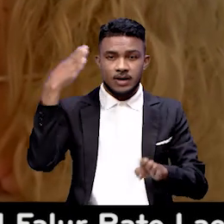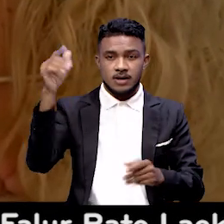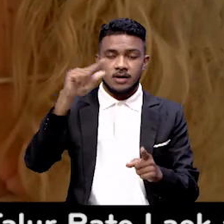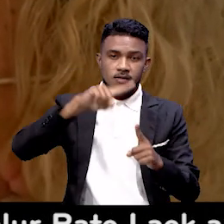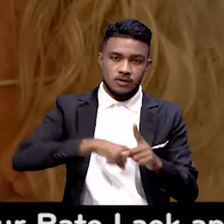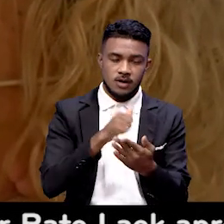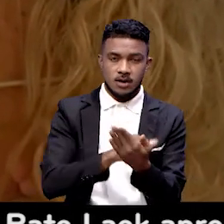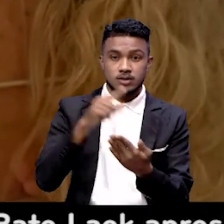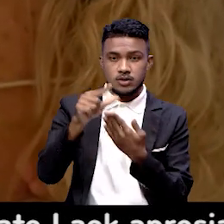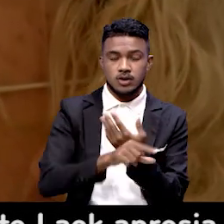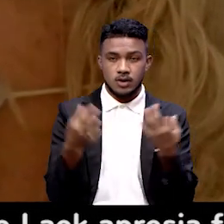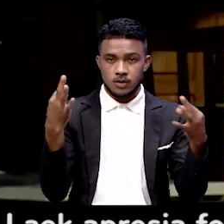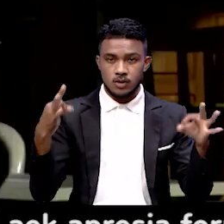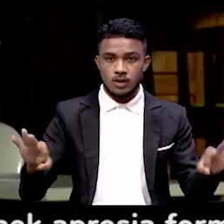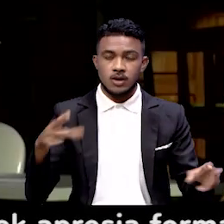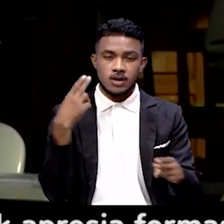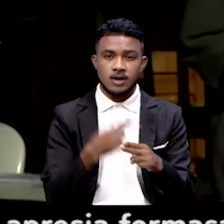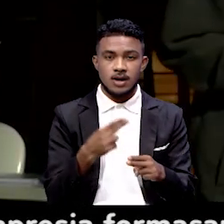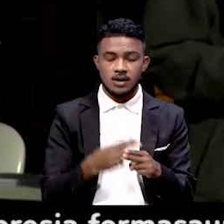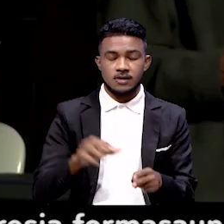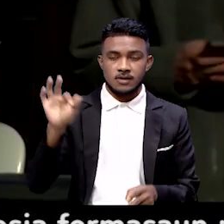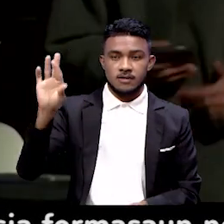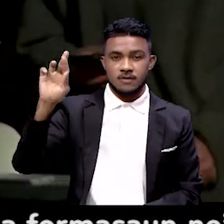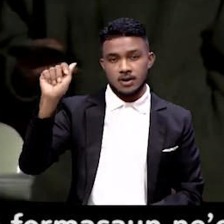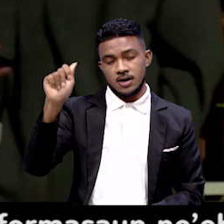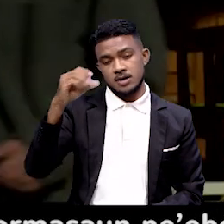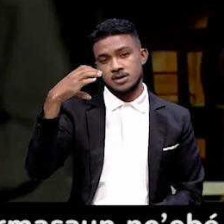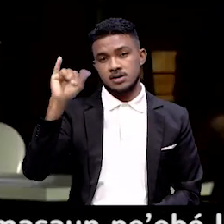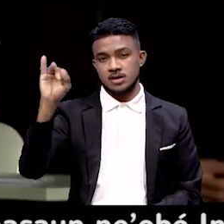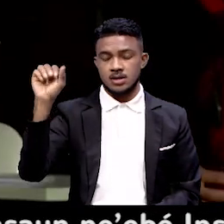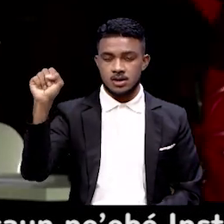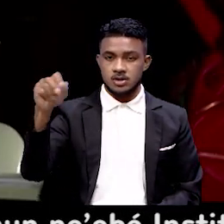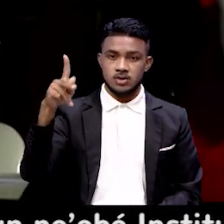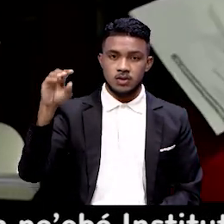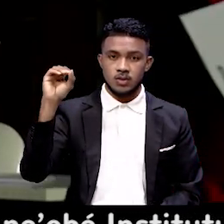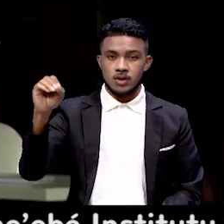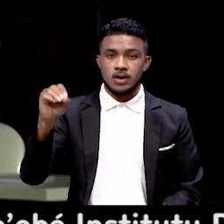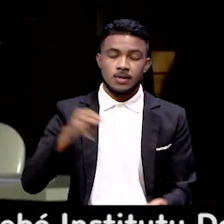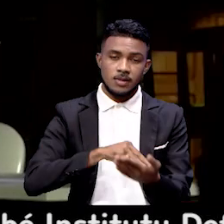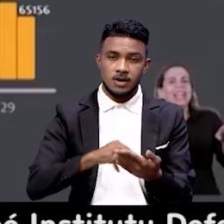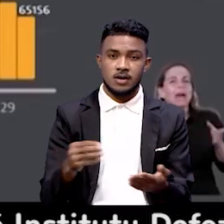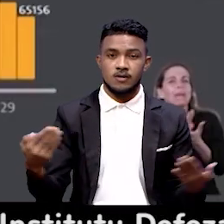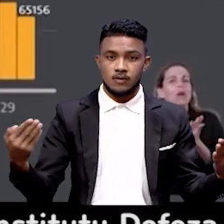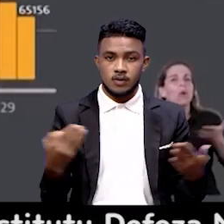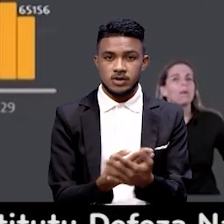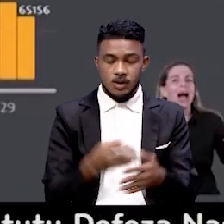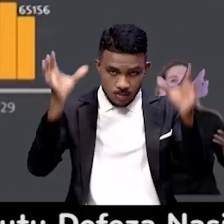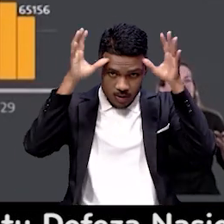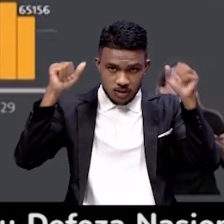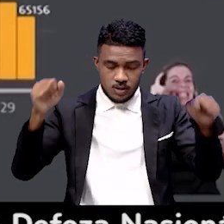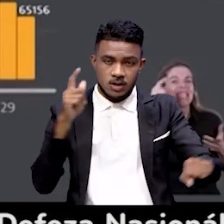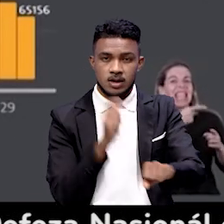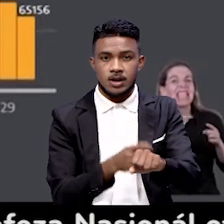remata. Francisco Furtado lhe houve conferência para a imprensa implementa medida FON, houve decreto presidencial com a